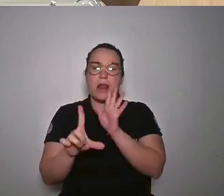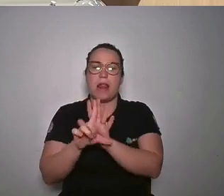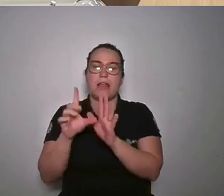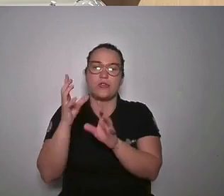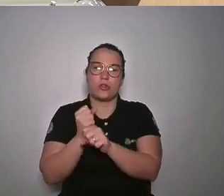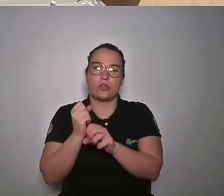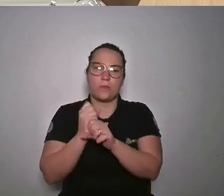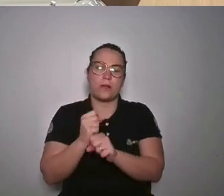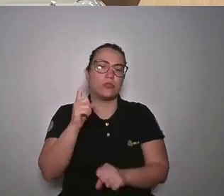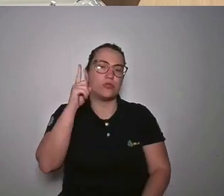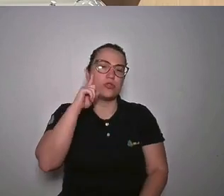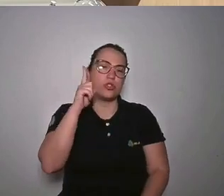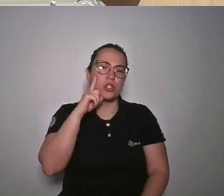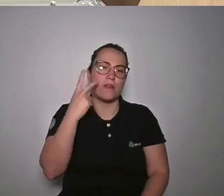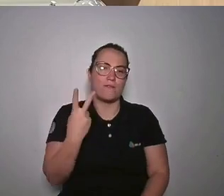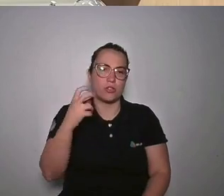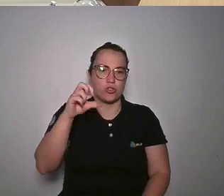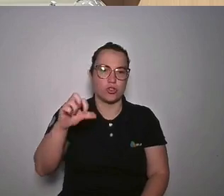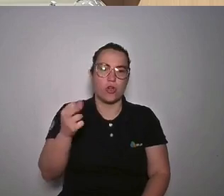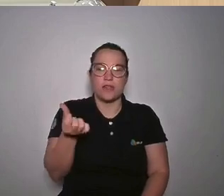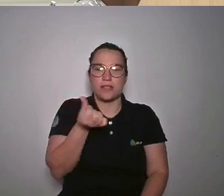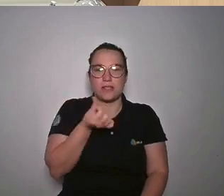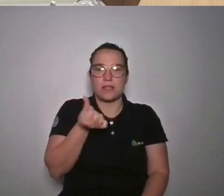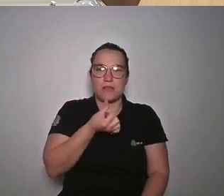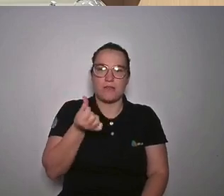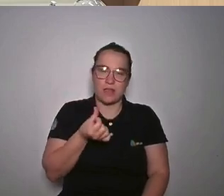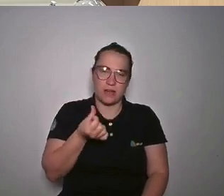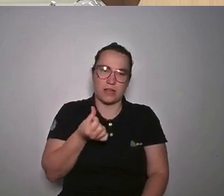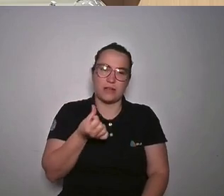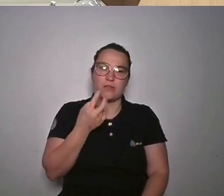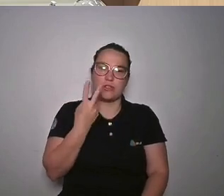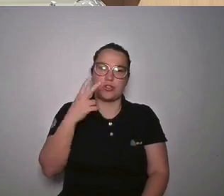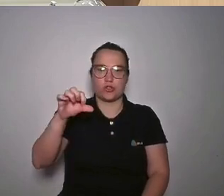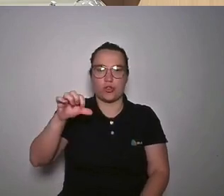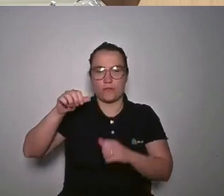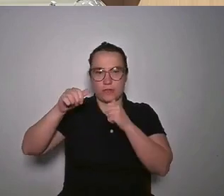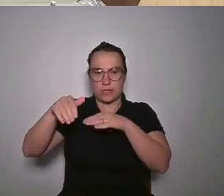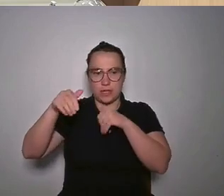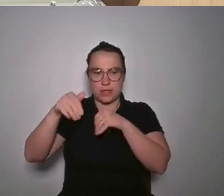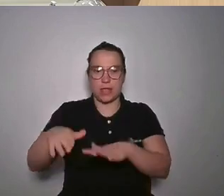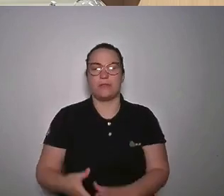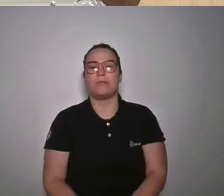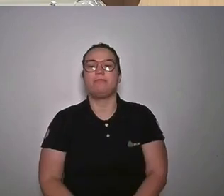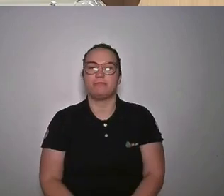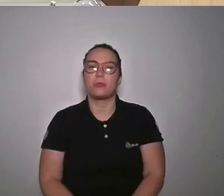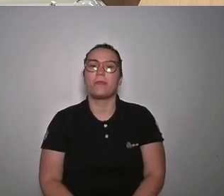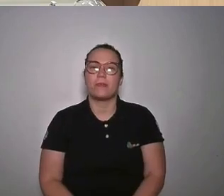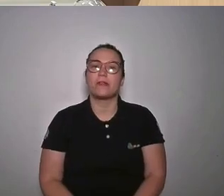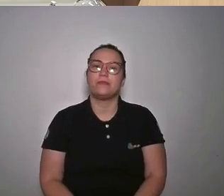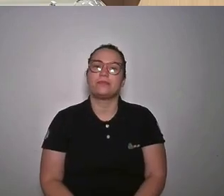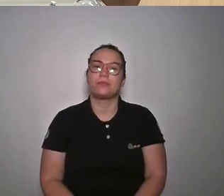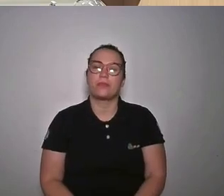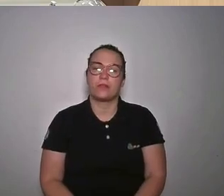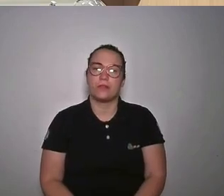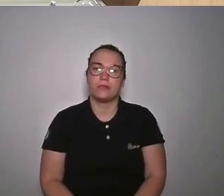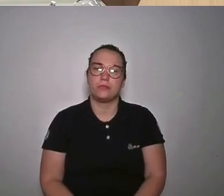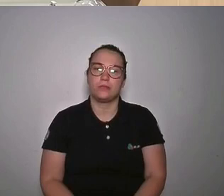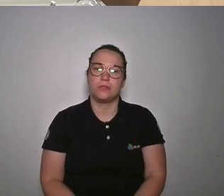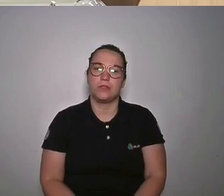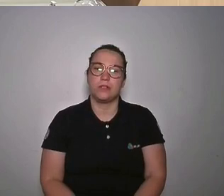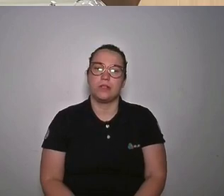dia 29, na sexta-feira, 29 de setembro. Assim sendo, quando você